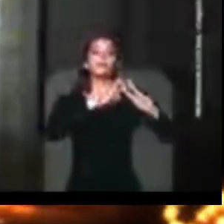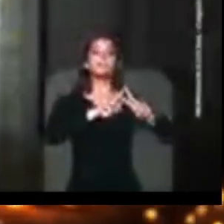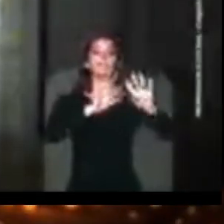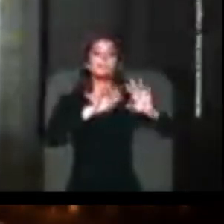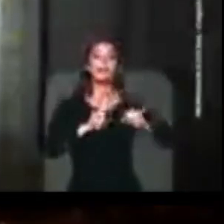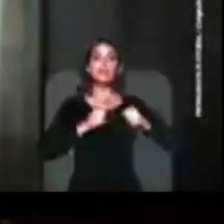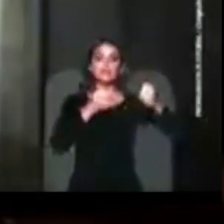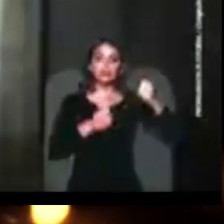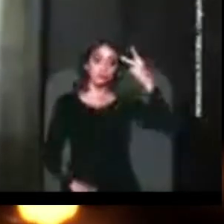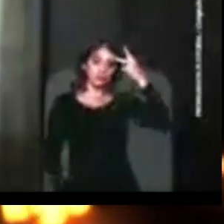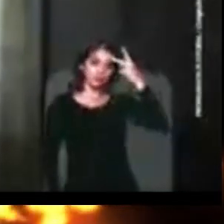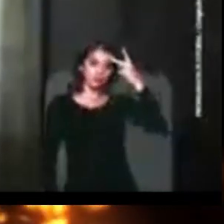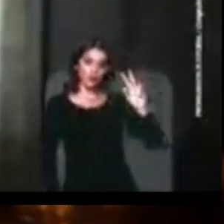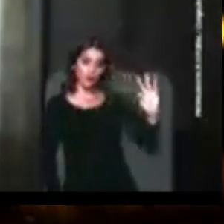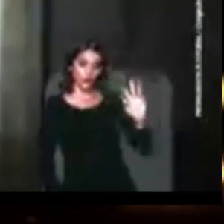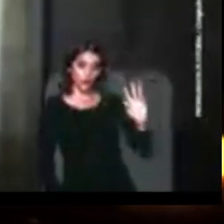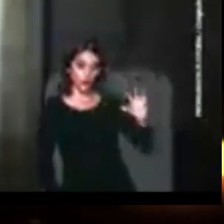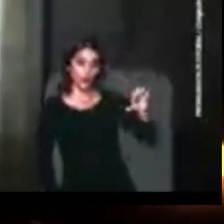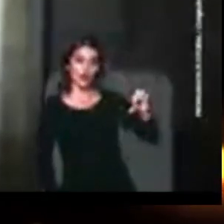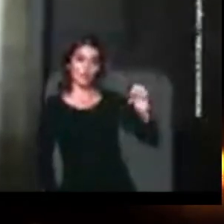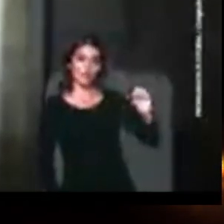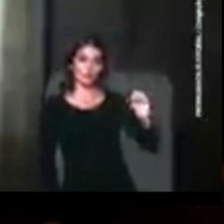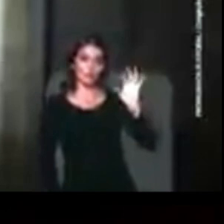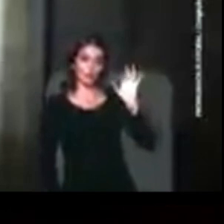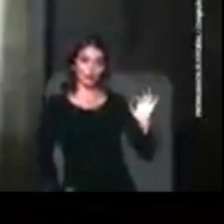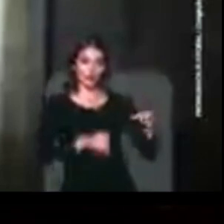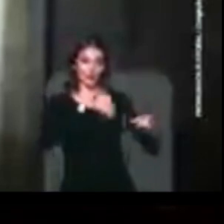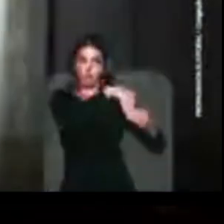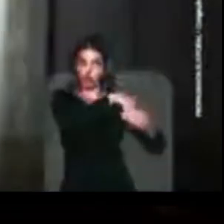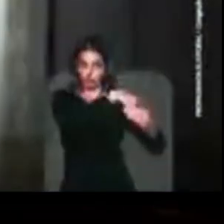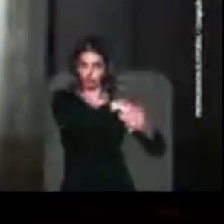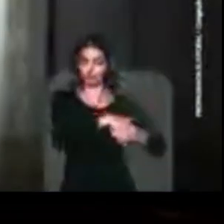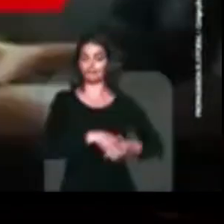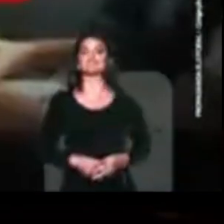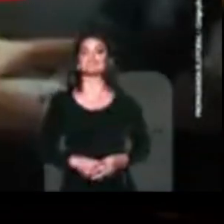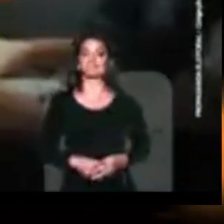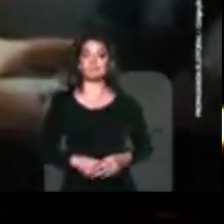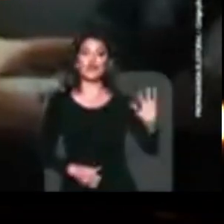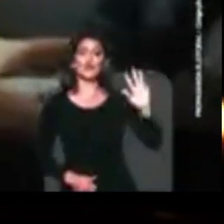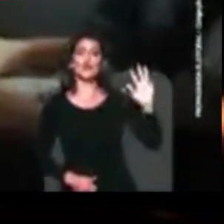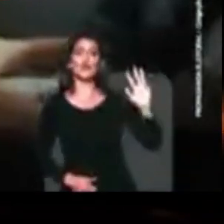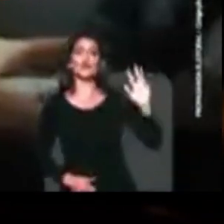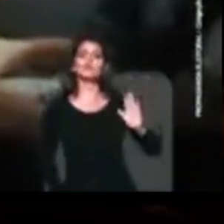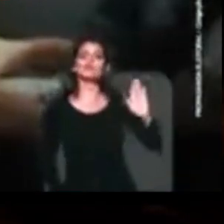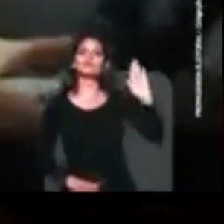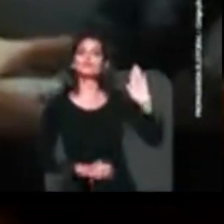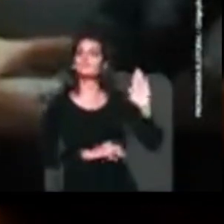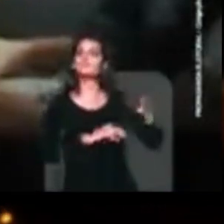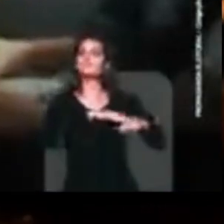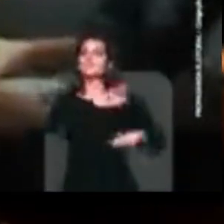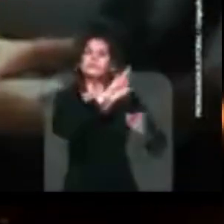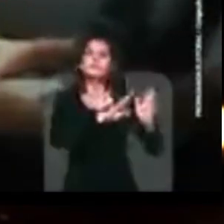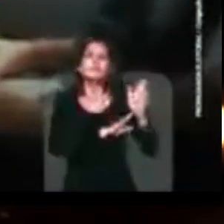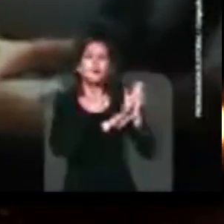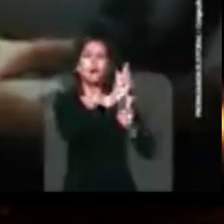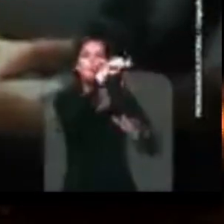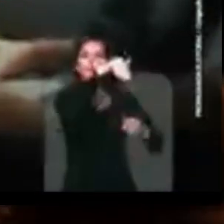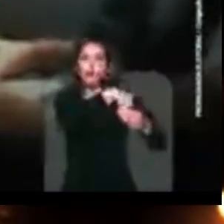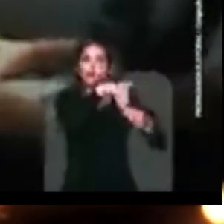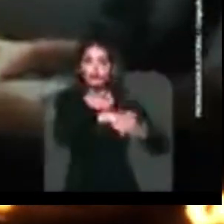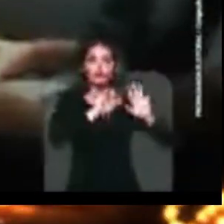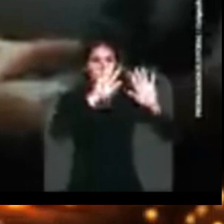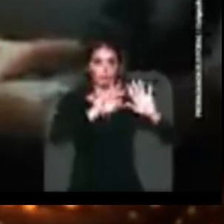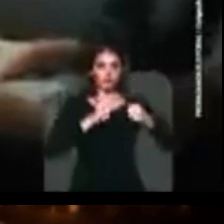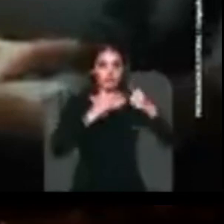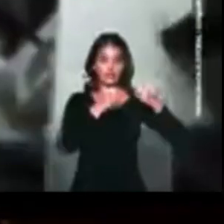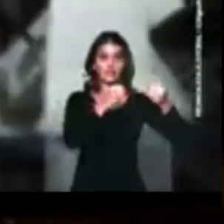Tremembé, Lula teve 98% dos votos dos presos. Lula é o candidato mais votado no presídio de Jaraguá